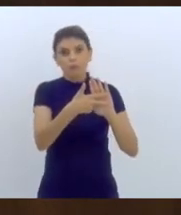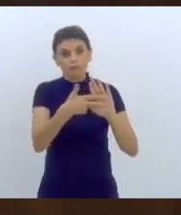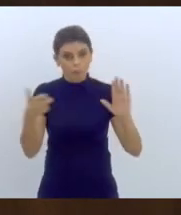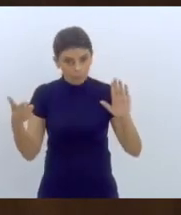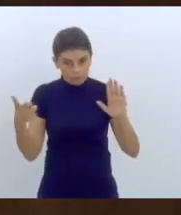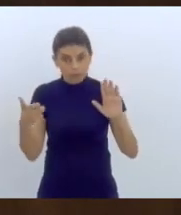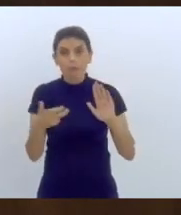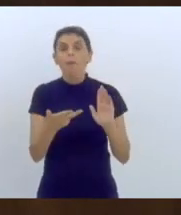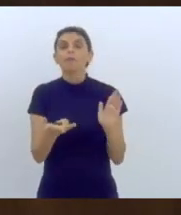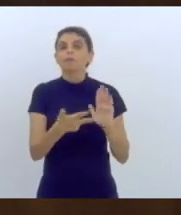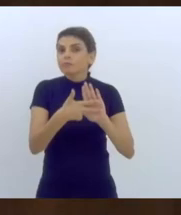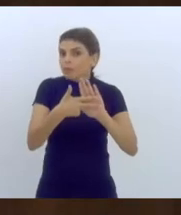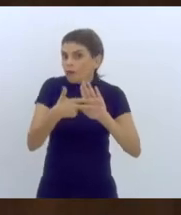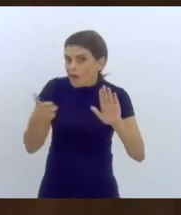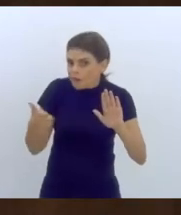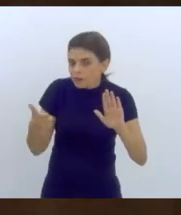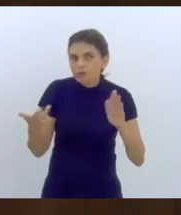acontecendo,